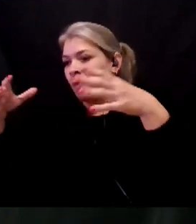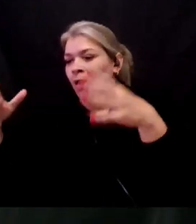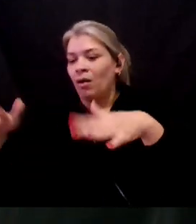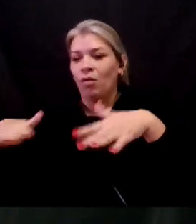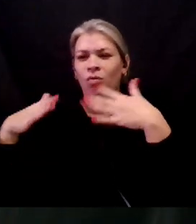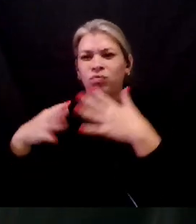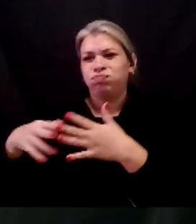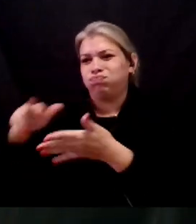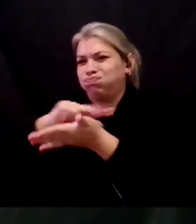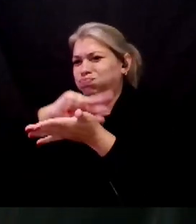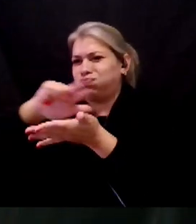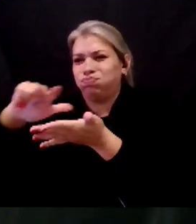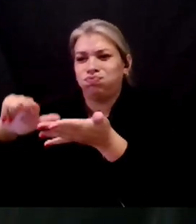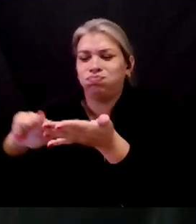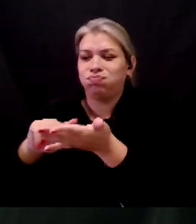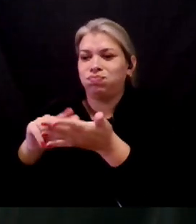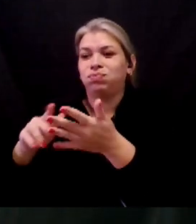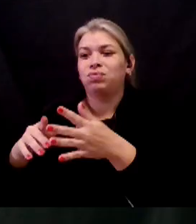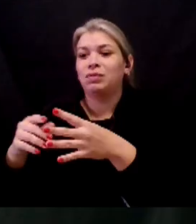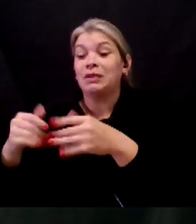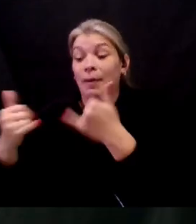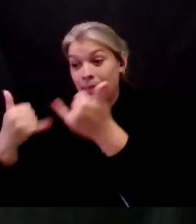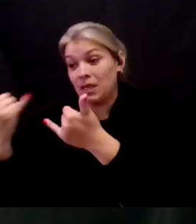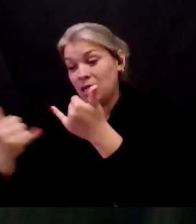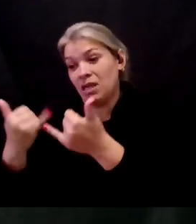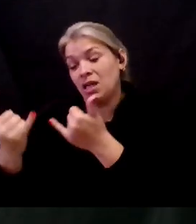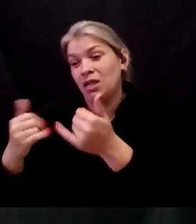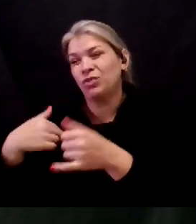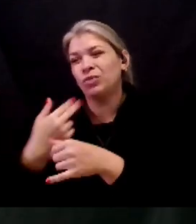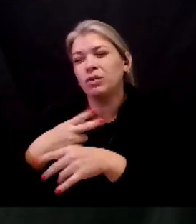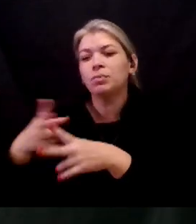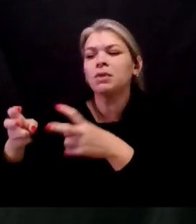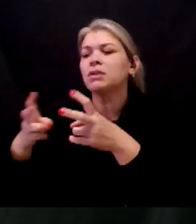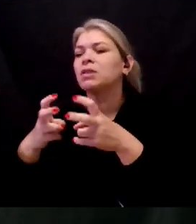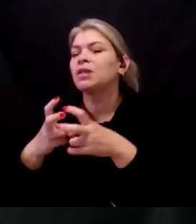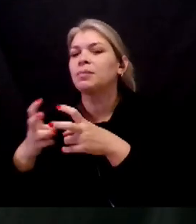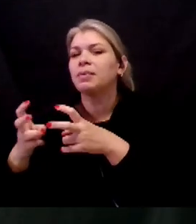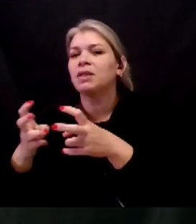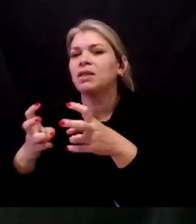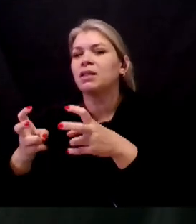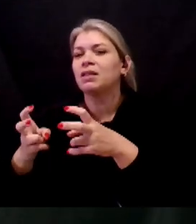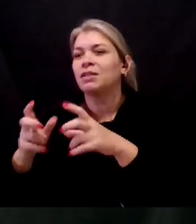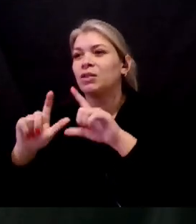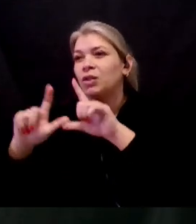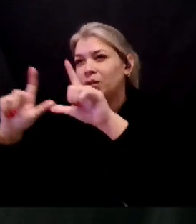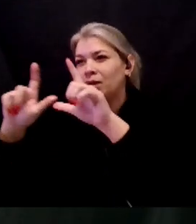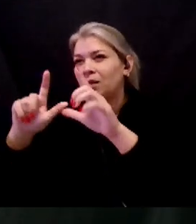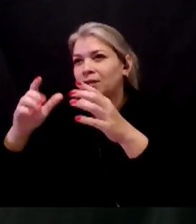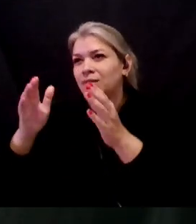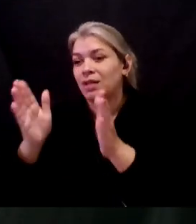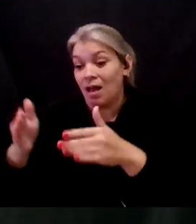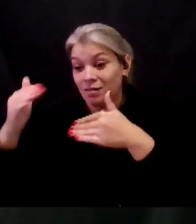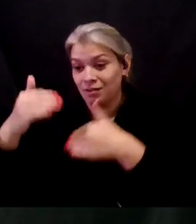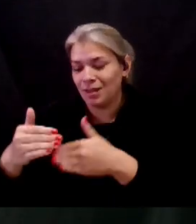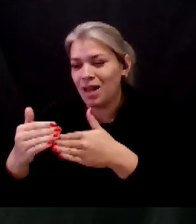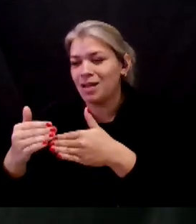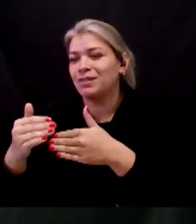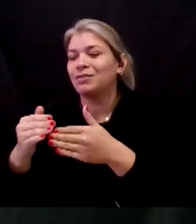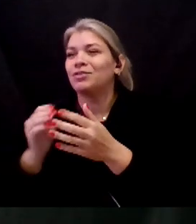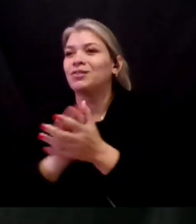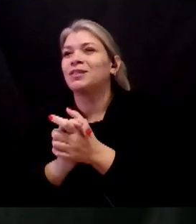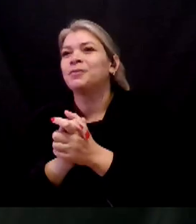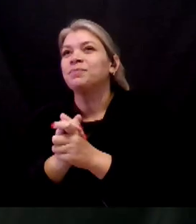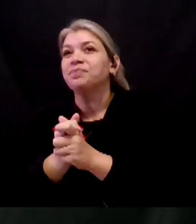brinquedos, né, coisas para criança, e aí a gente vê aquelas embalagens coloridas, né, fragrâncias gostosinhas, assim,